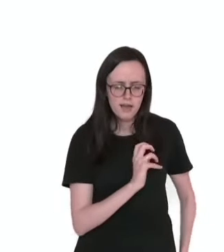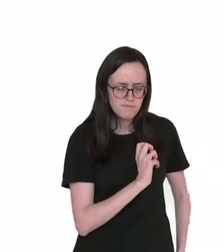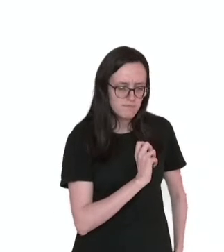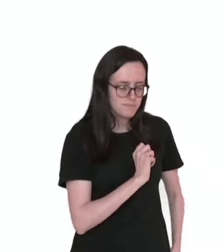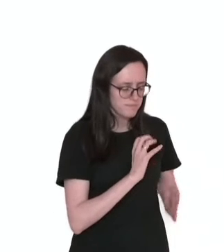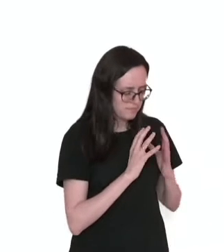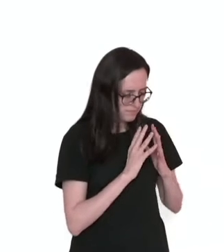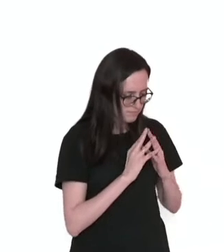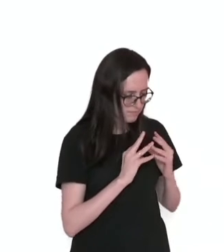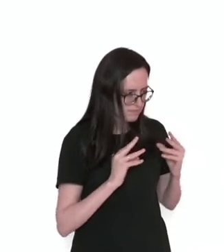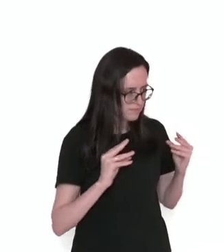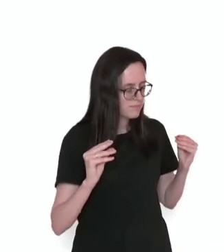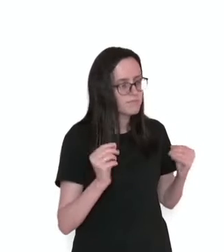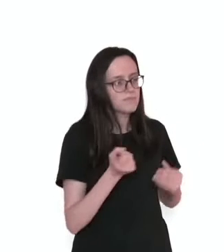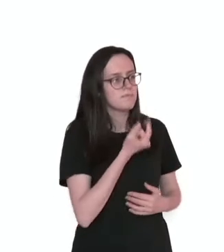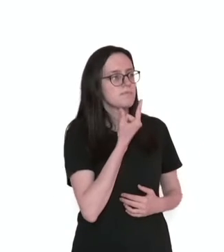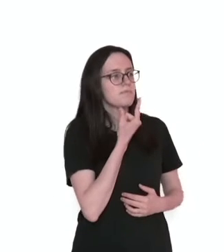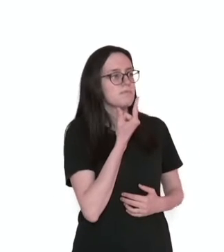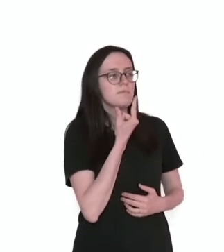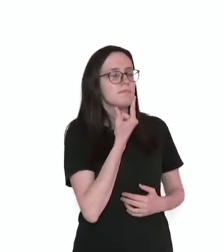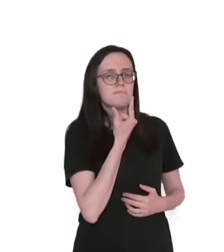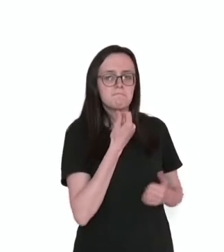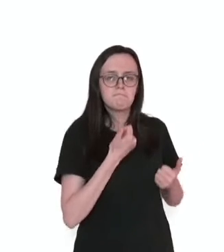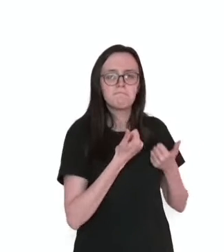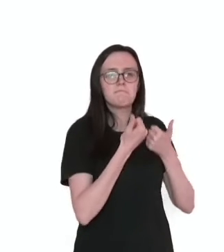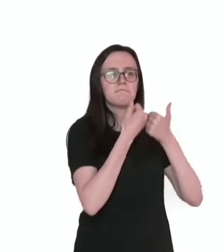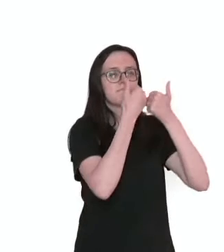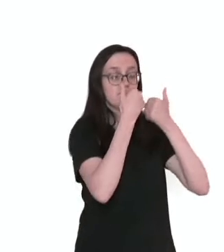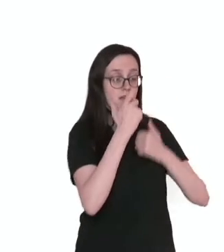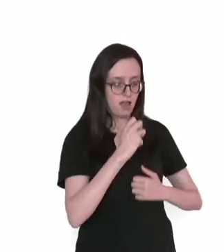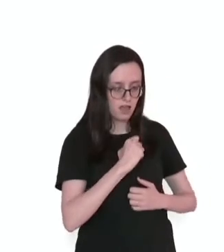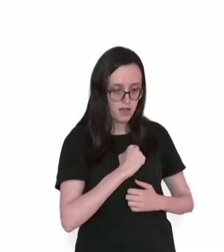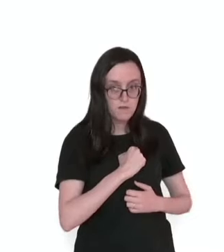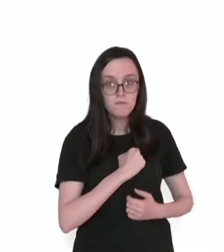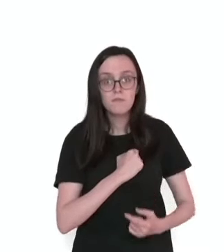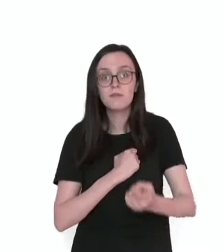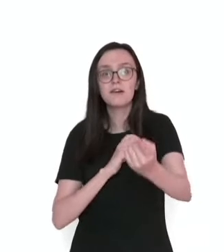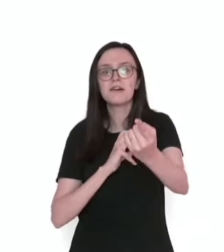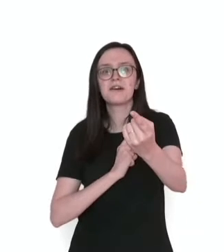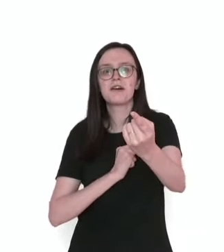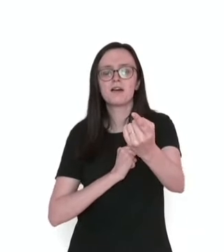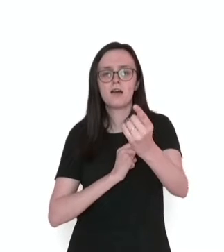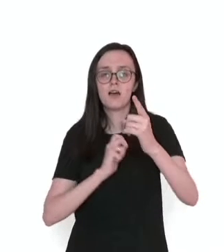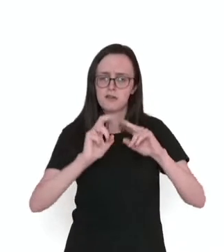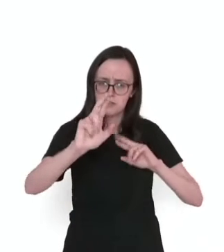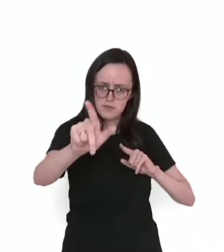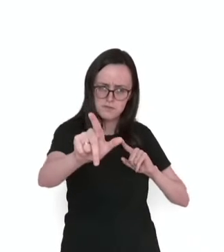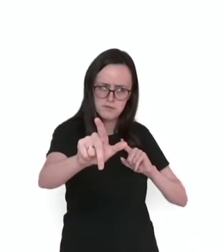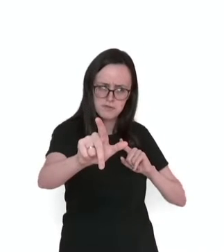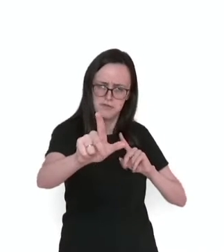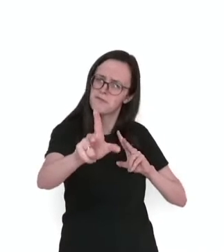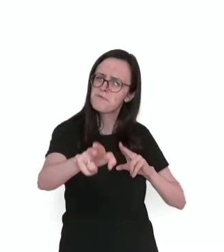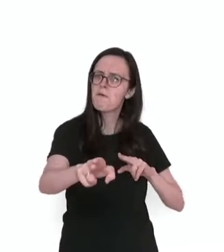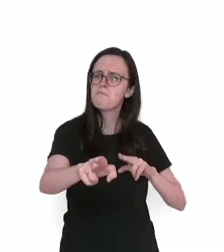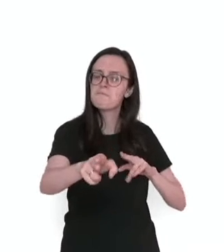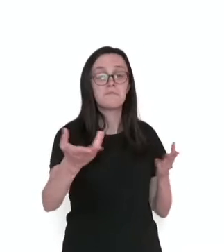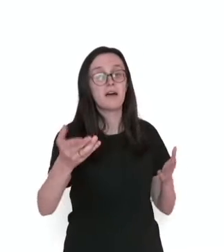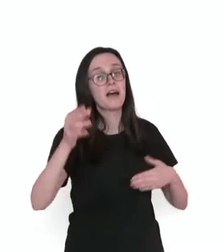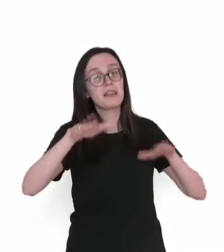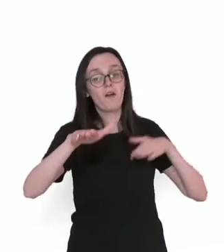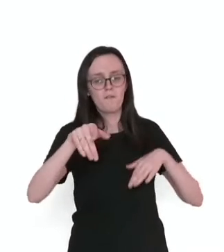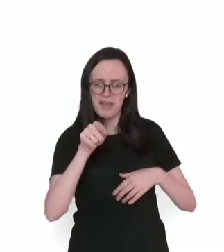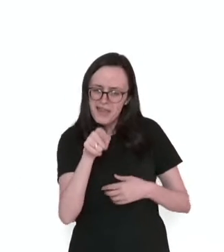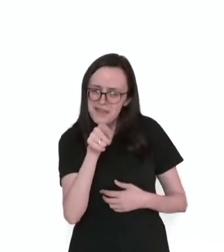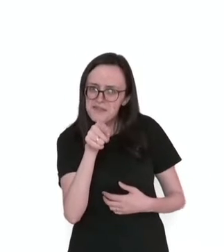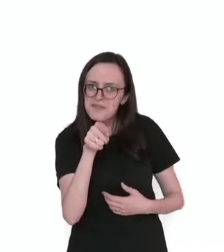cura, remédio para qualquer mal, cura o amado e quem ama, o diferente e o igual. Talvez seja essa